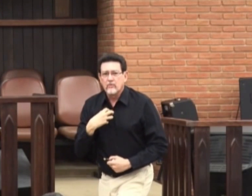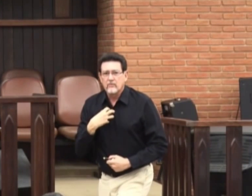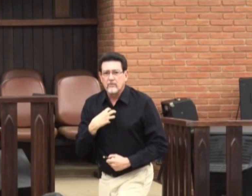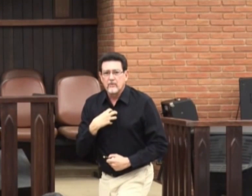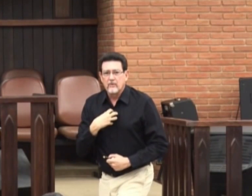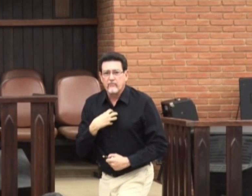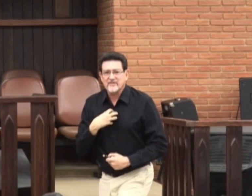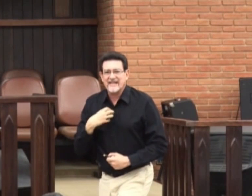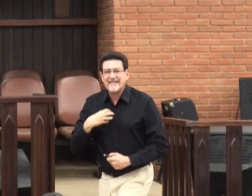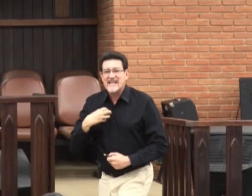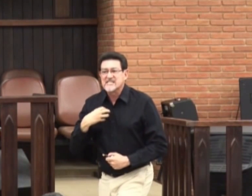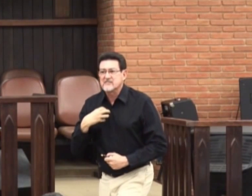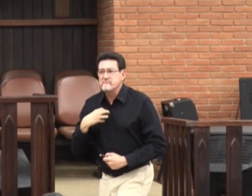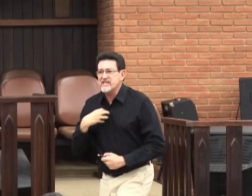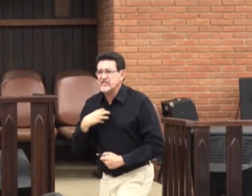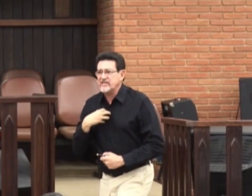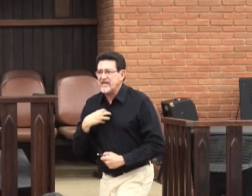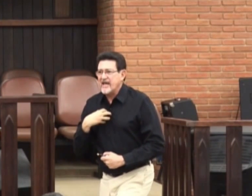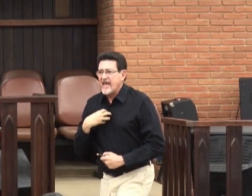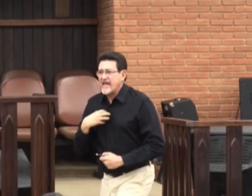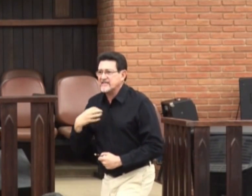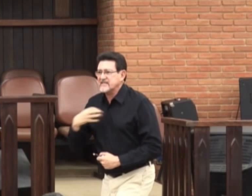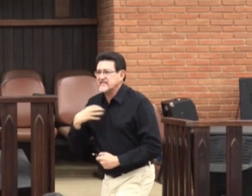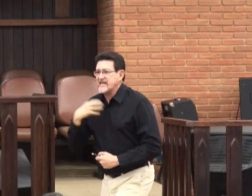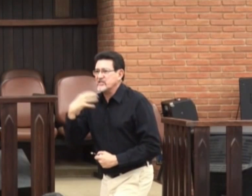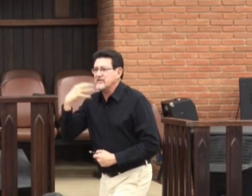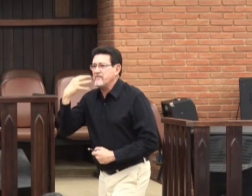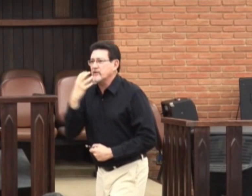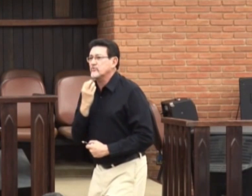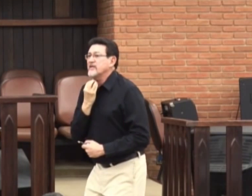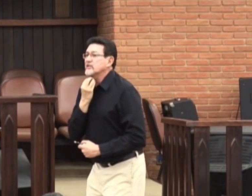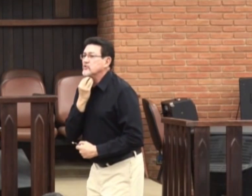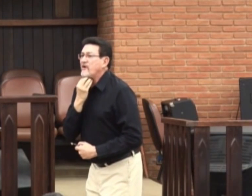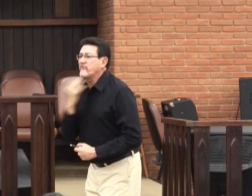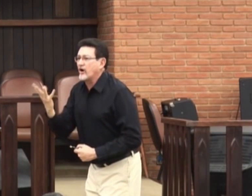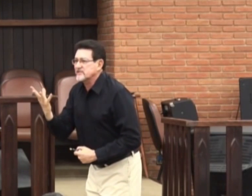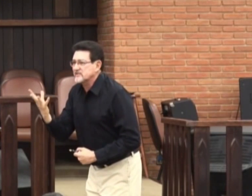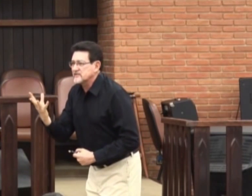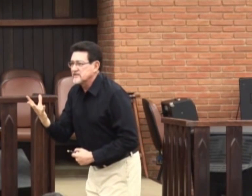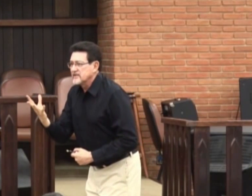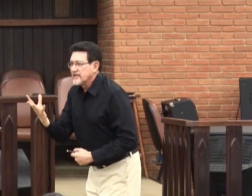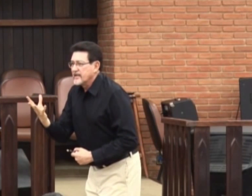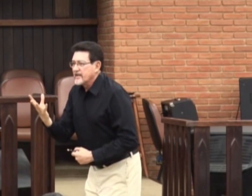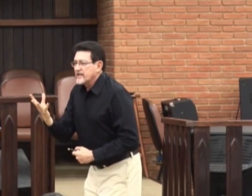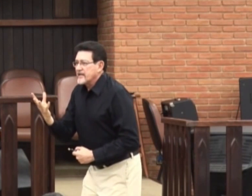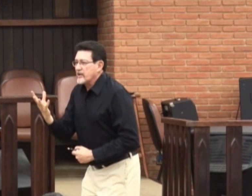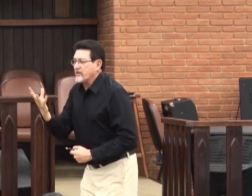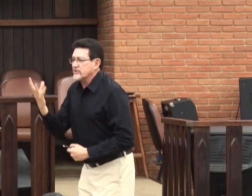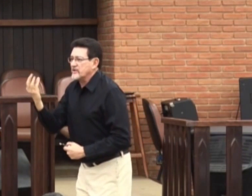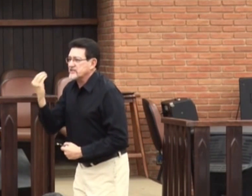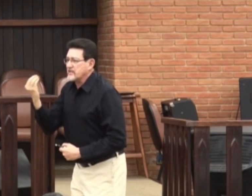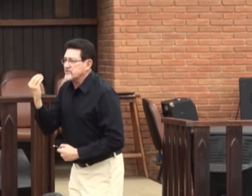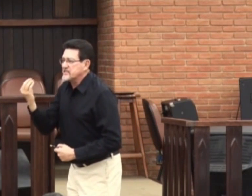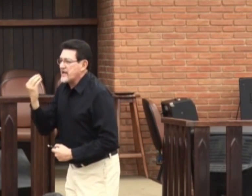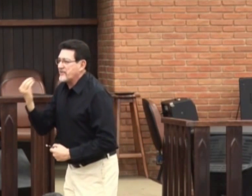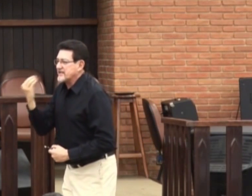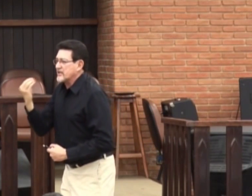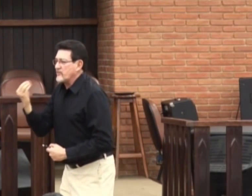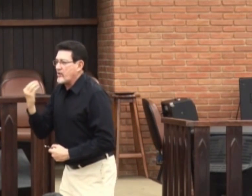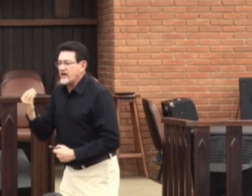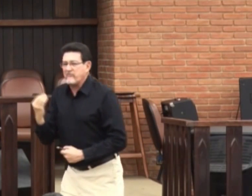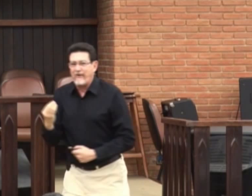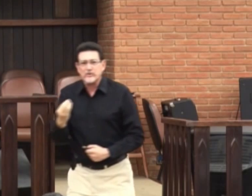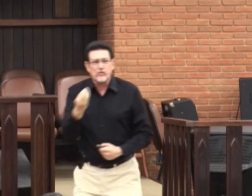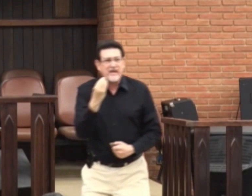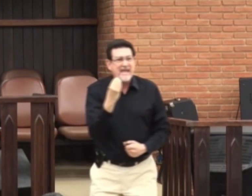amado, você transmite esse sentimento na sua voz. E quando nós estamos